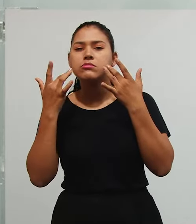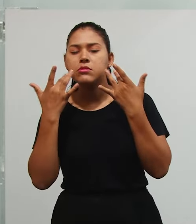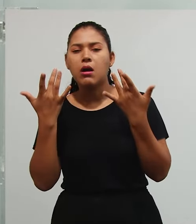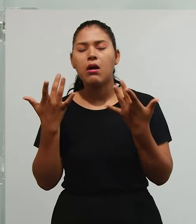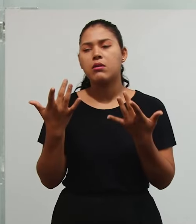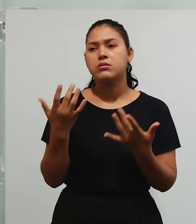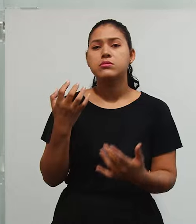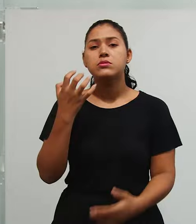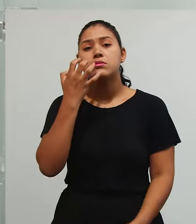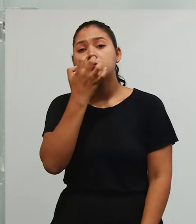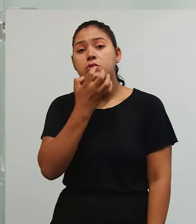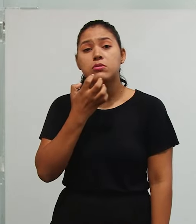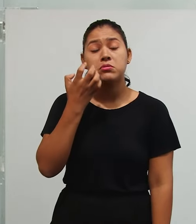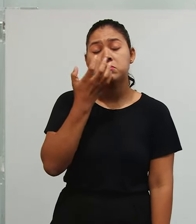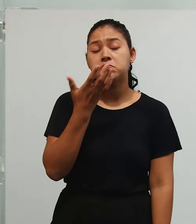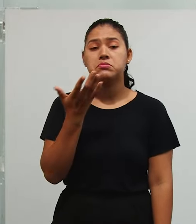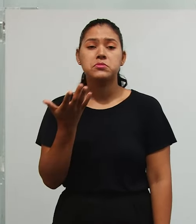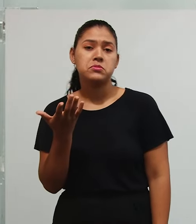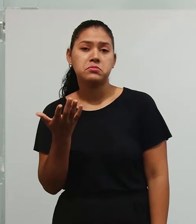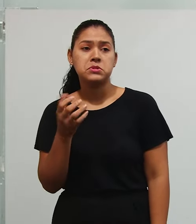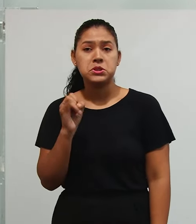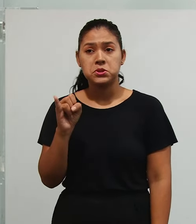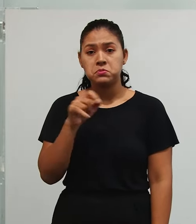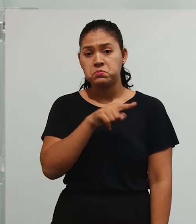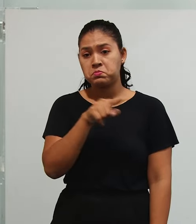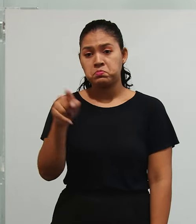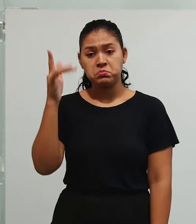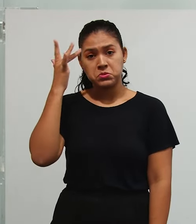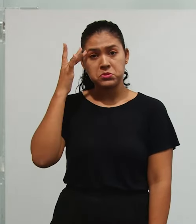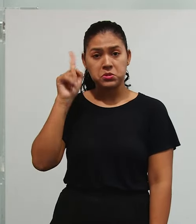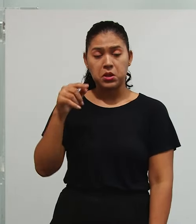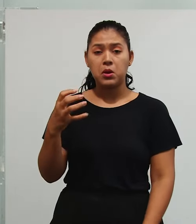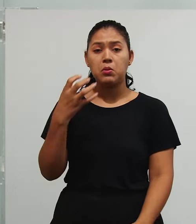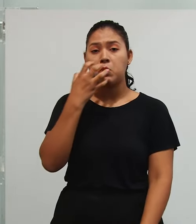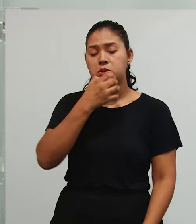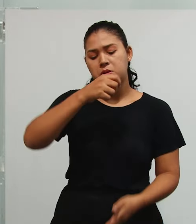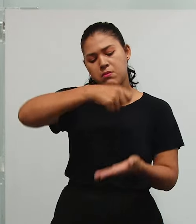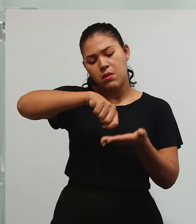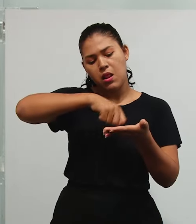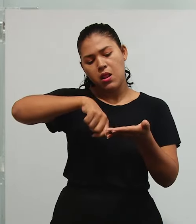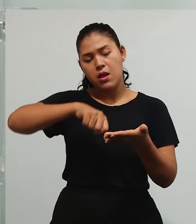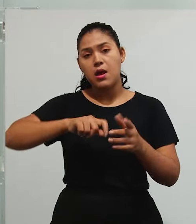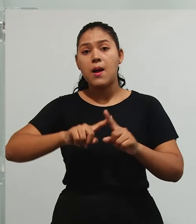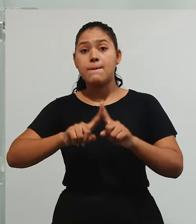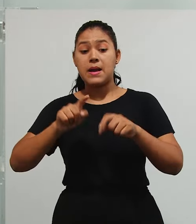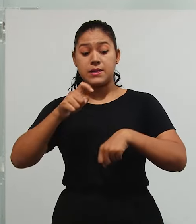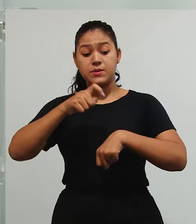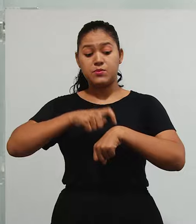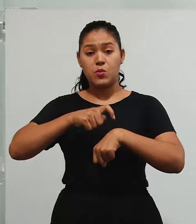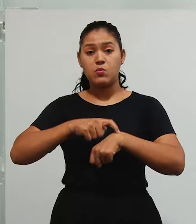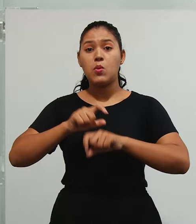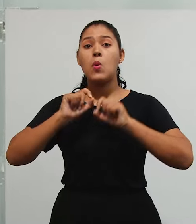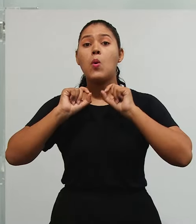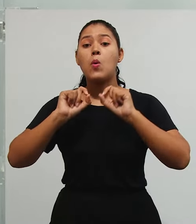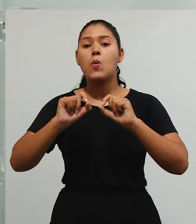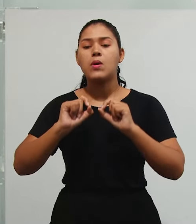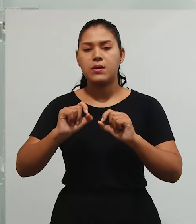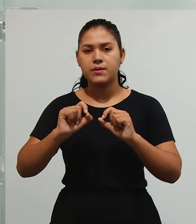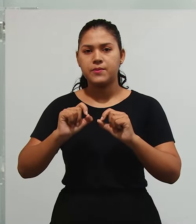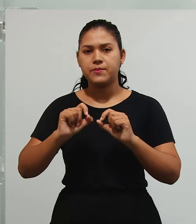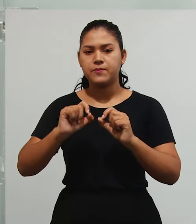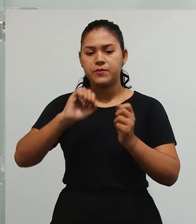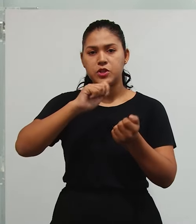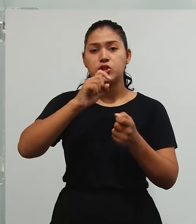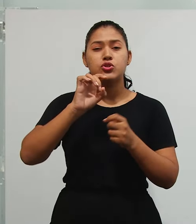você é compositor, então você compõe uma música e coloca ela aqui. Neste momento, você vai apenas redigir